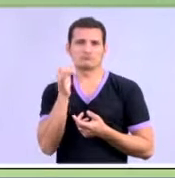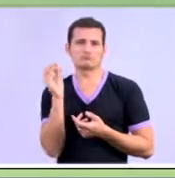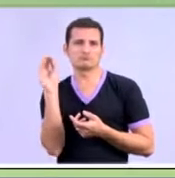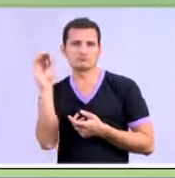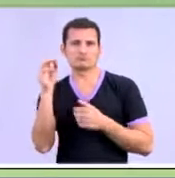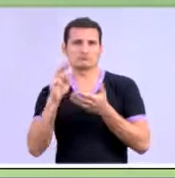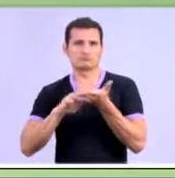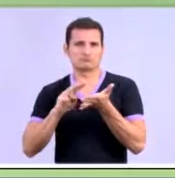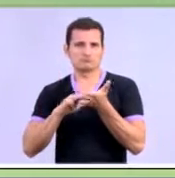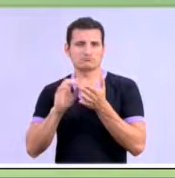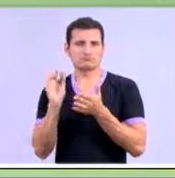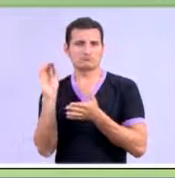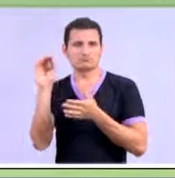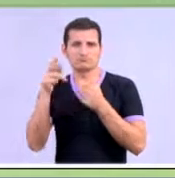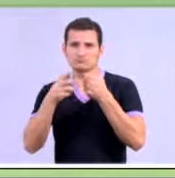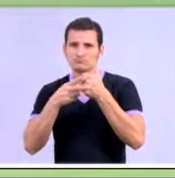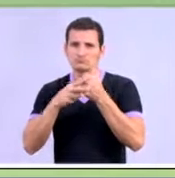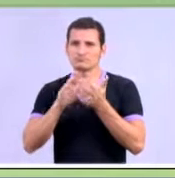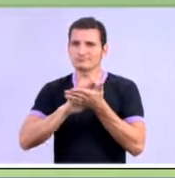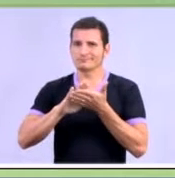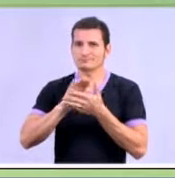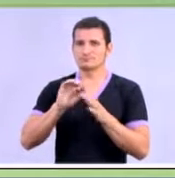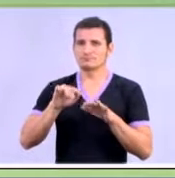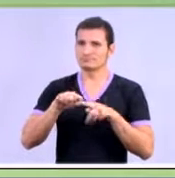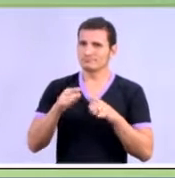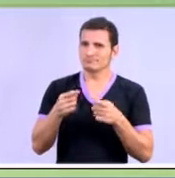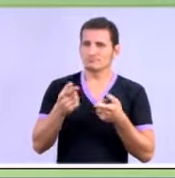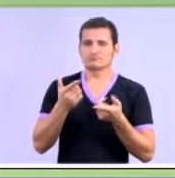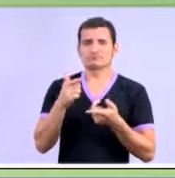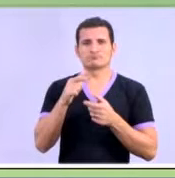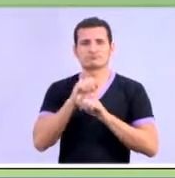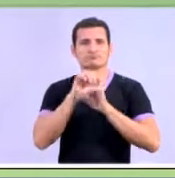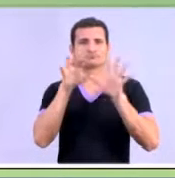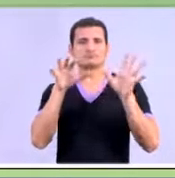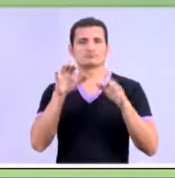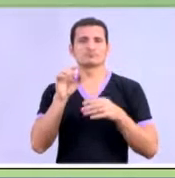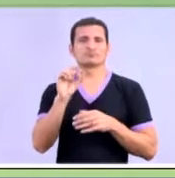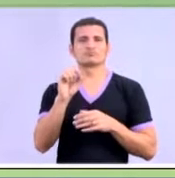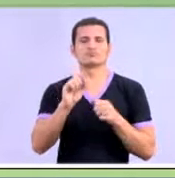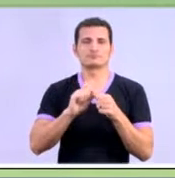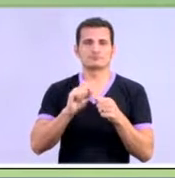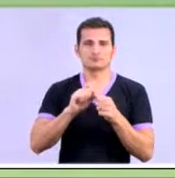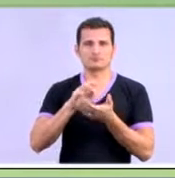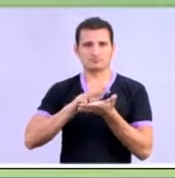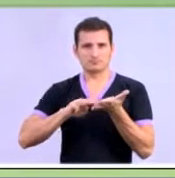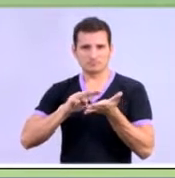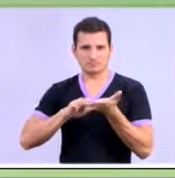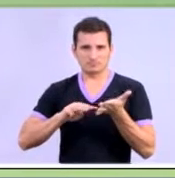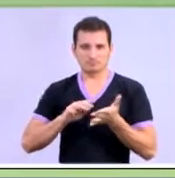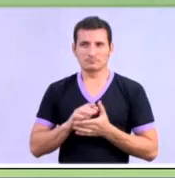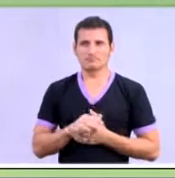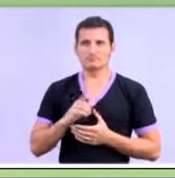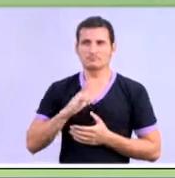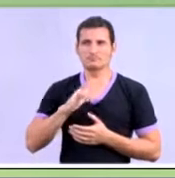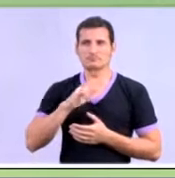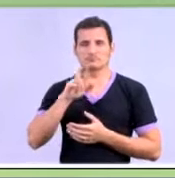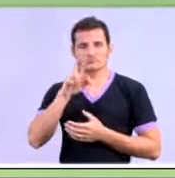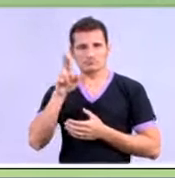mas não deixa tão claro para o usuário que ação está sendo executada. Então nós temos o nome do